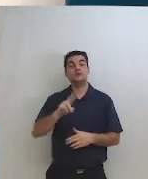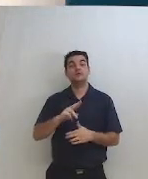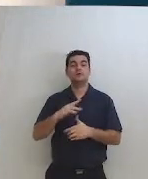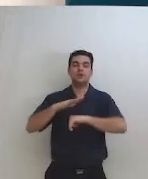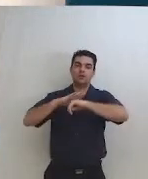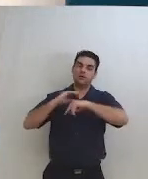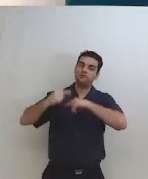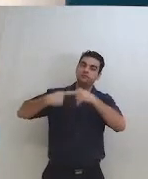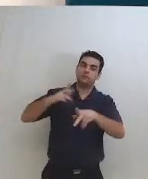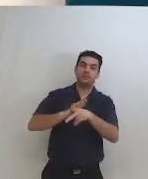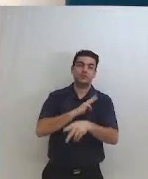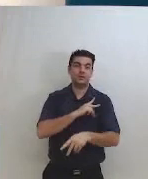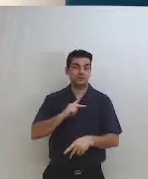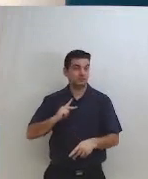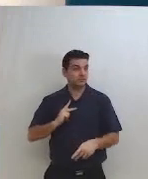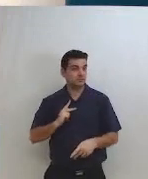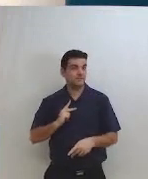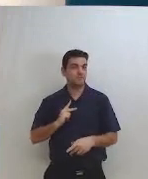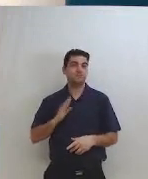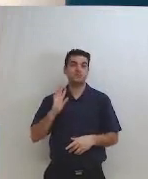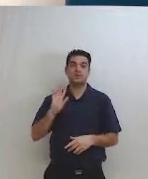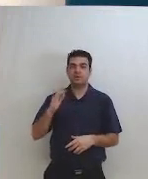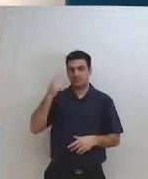Público, não viola a soberania do veredito.